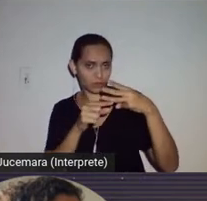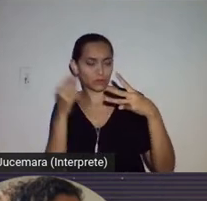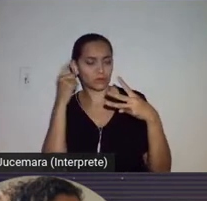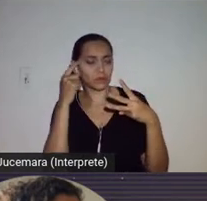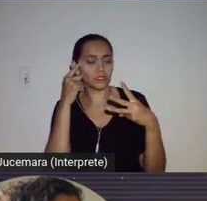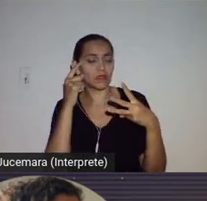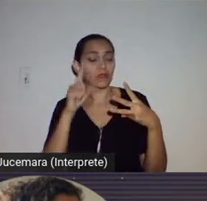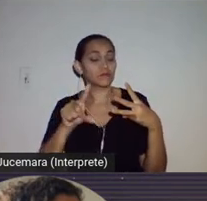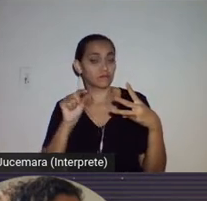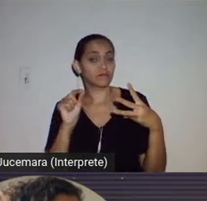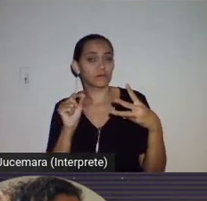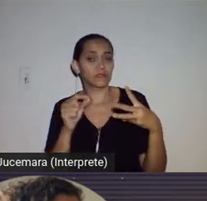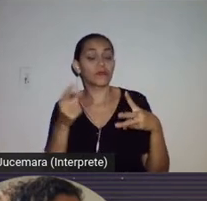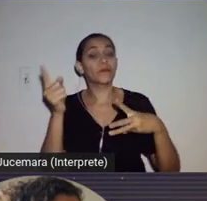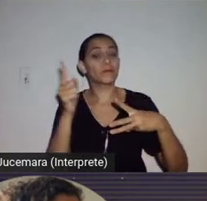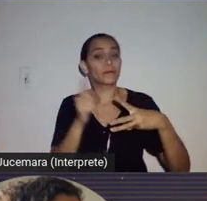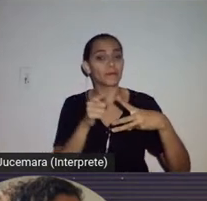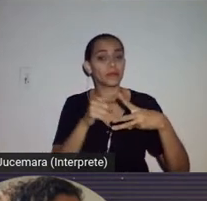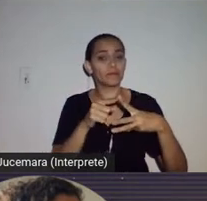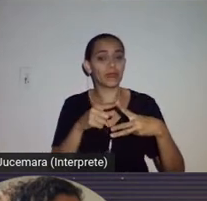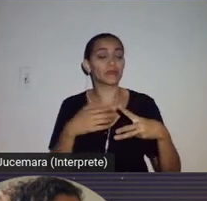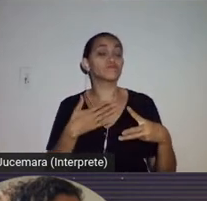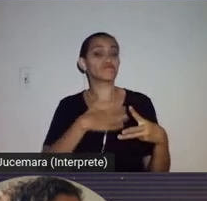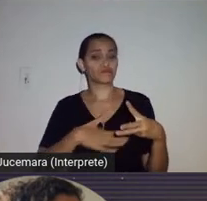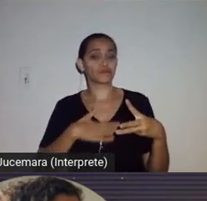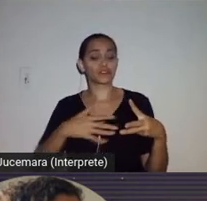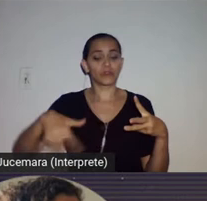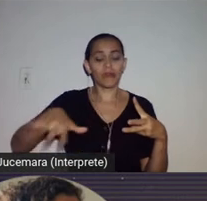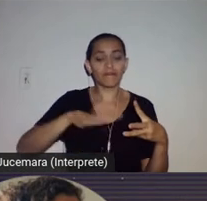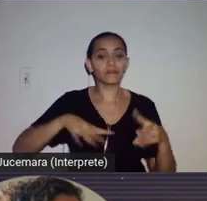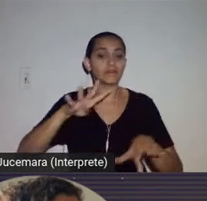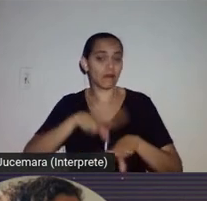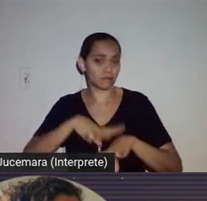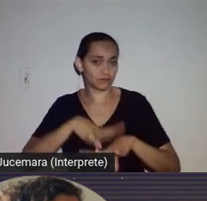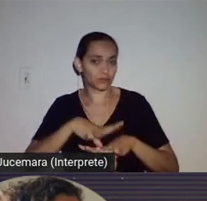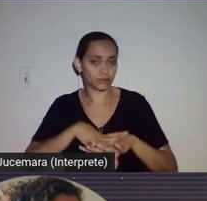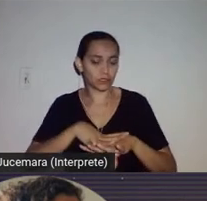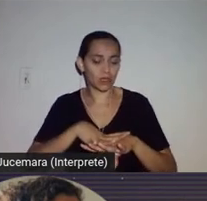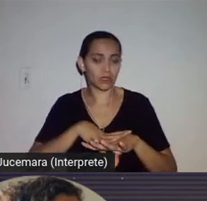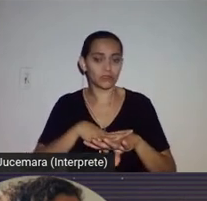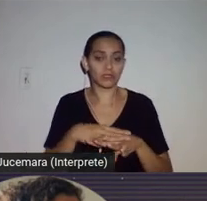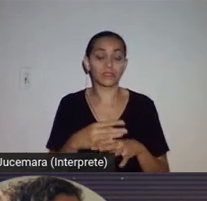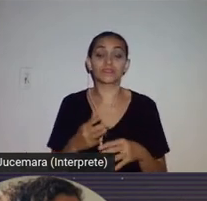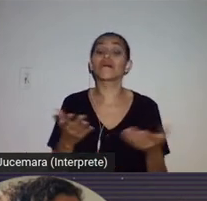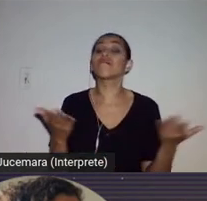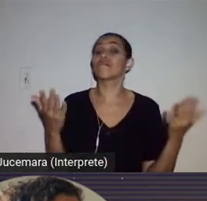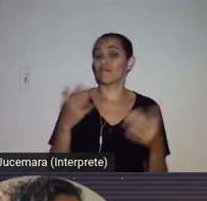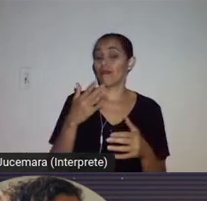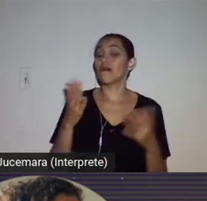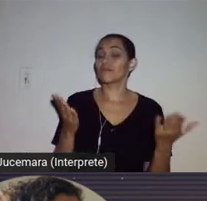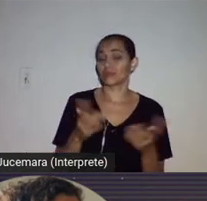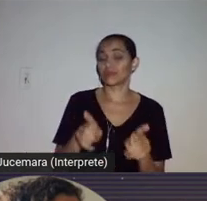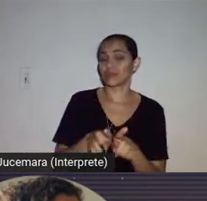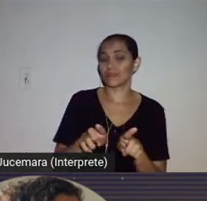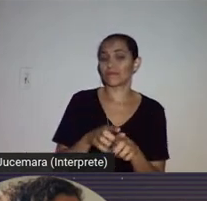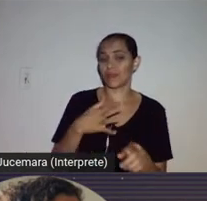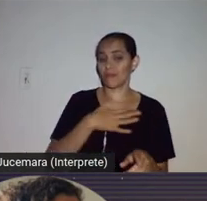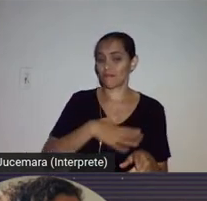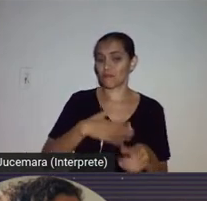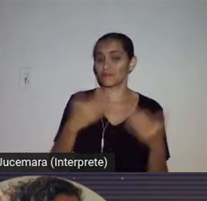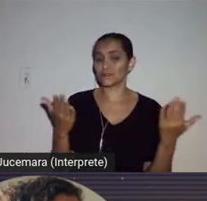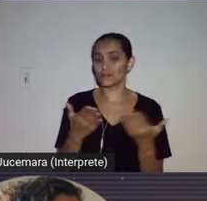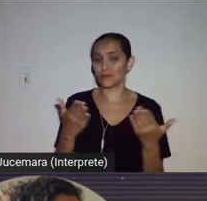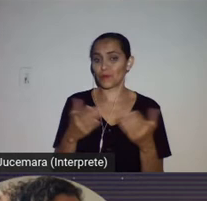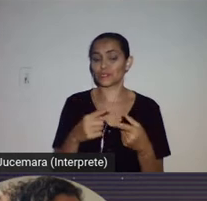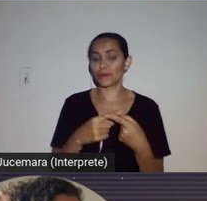decidi. O primeiro é que eu gostava da área de exatas, ainda gosto, mas enfim, no momento eu tinha muito interesse pela área de exatas,